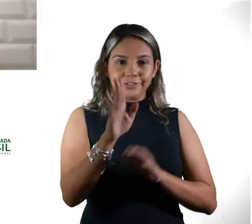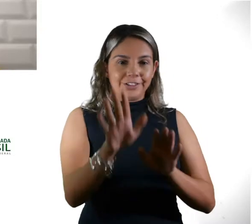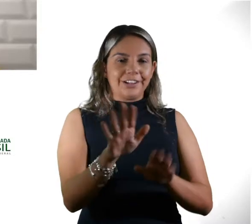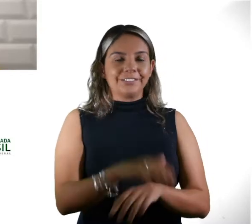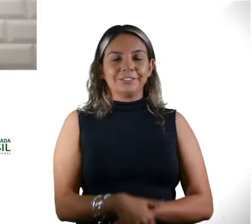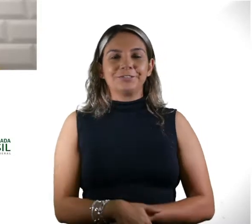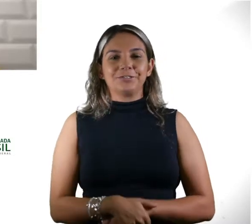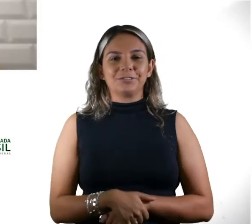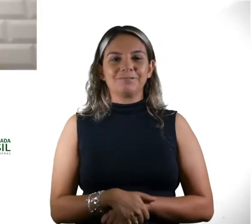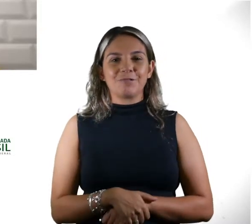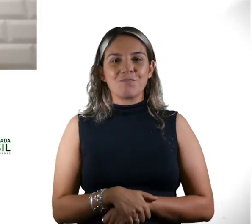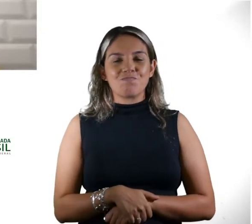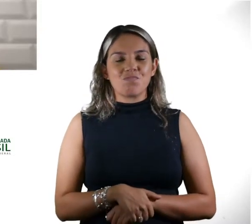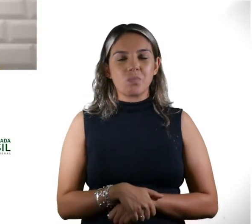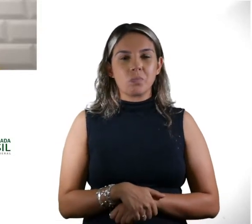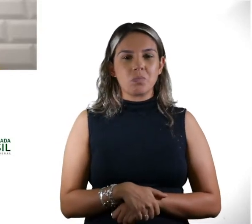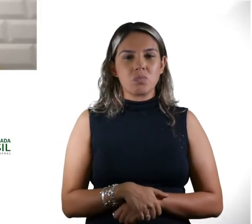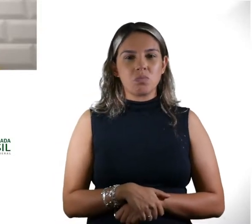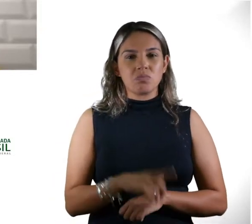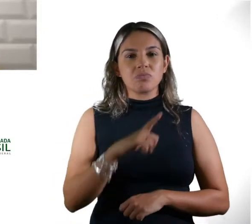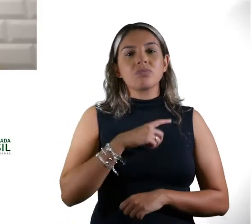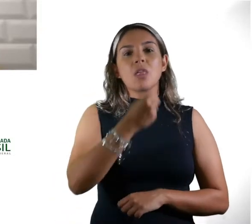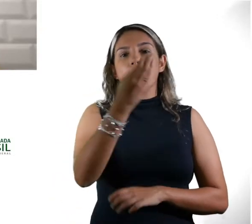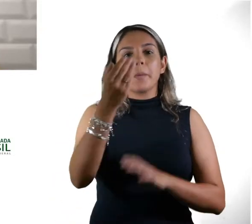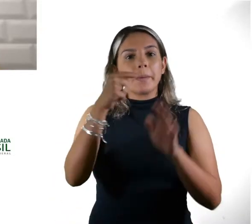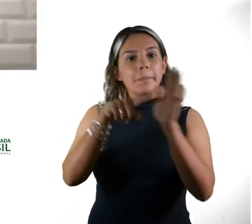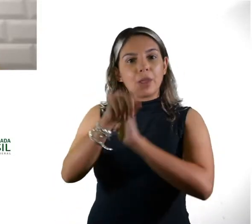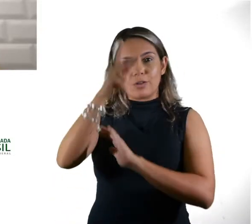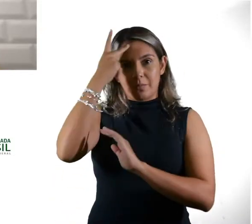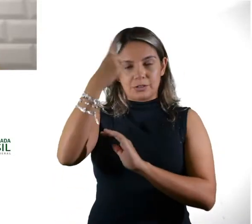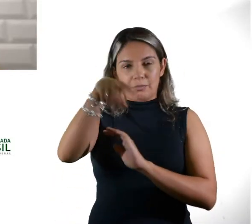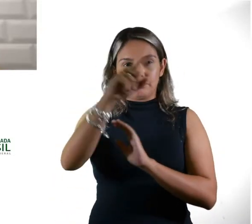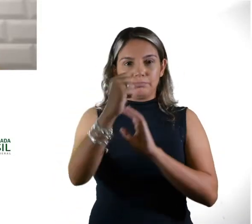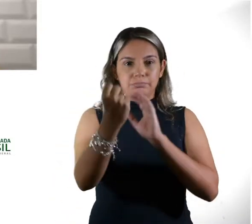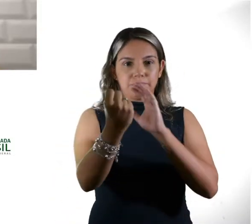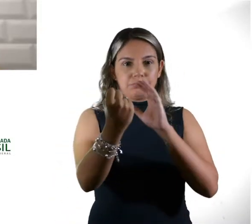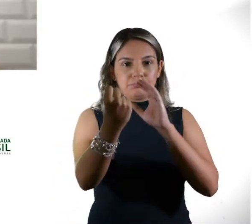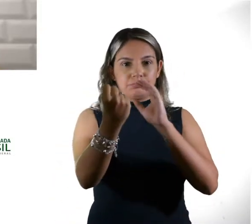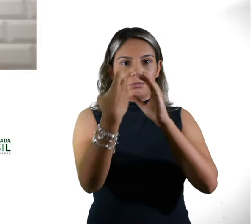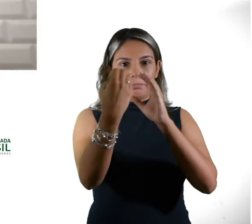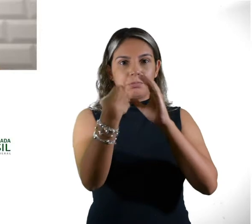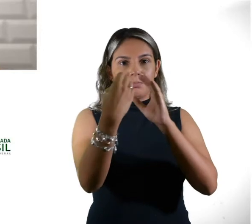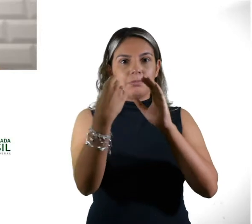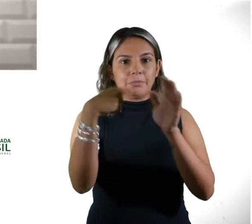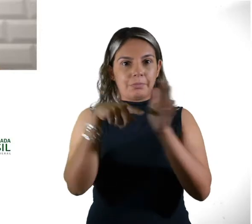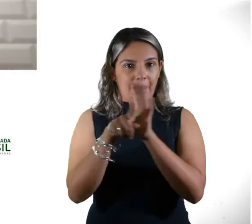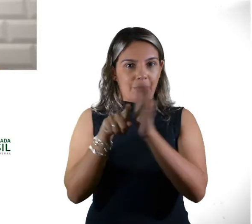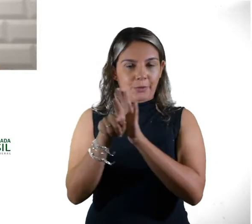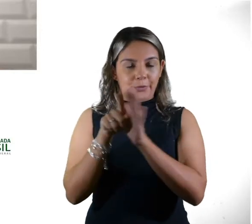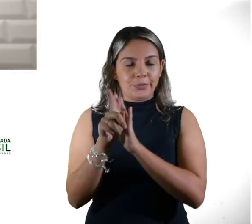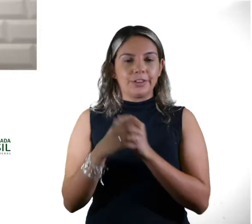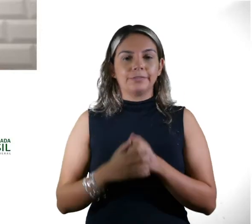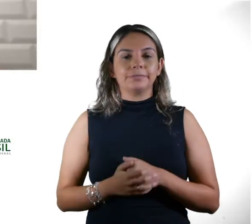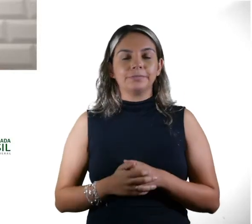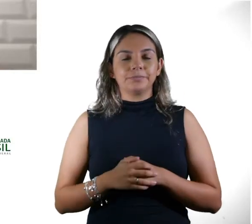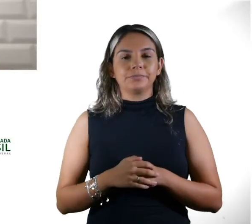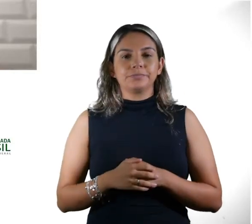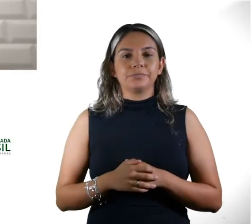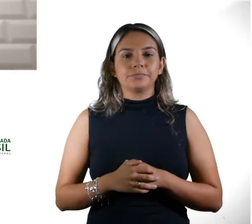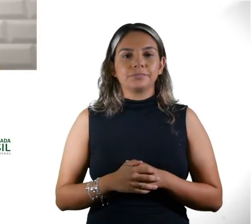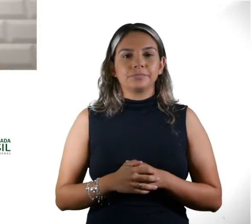também. Olha, tem algumas perguntas aqui, eu vou fazendo também, para que o pessoal participe, Zé. E